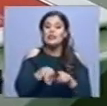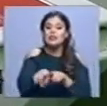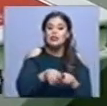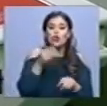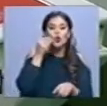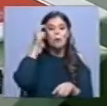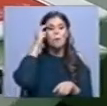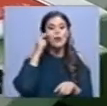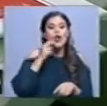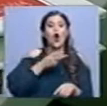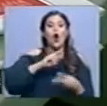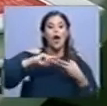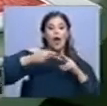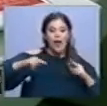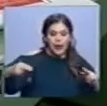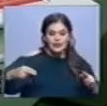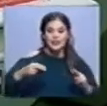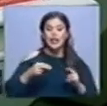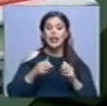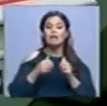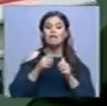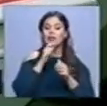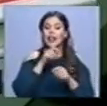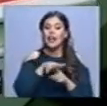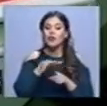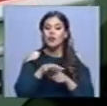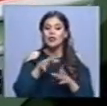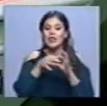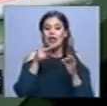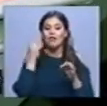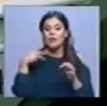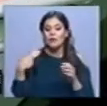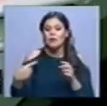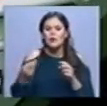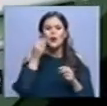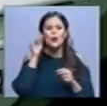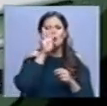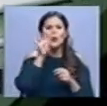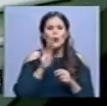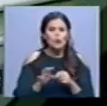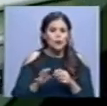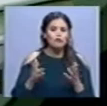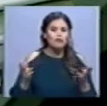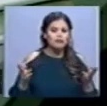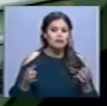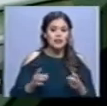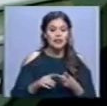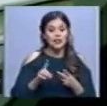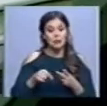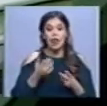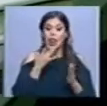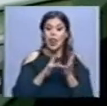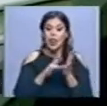bioética vai reger, no fundo, o nosso dia-a-dia nos próximos tempos. E depois, há uma outra